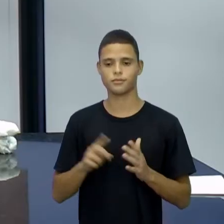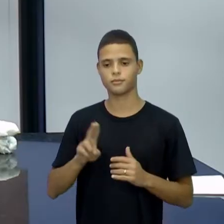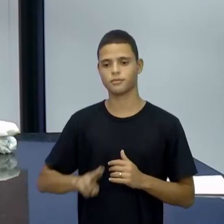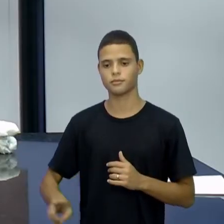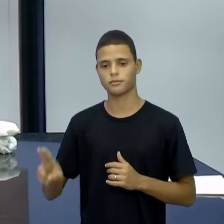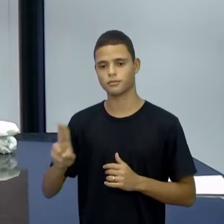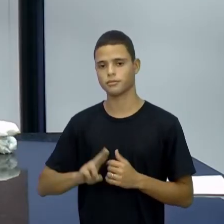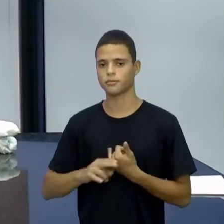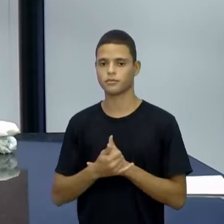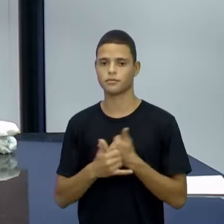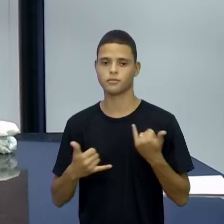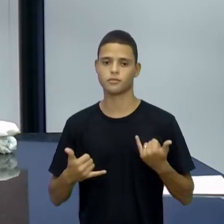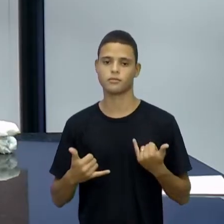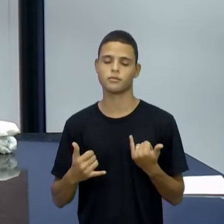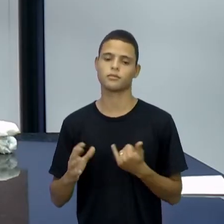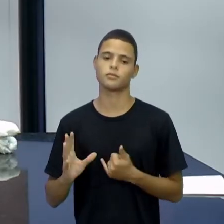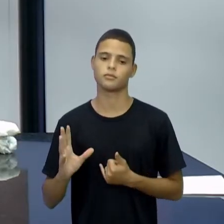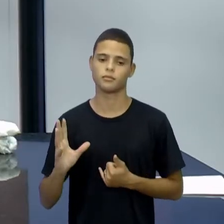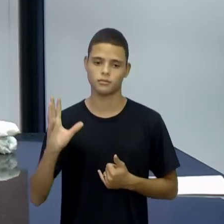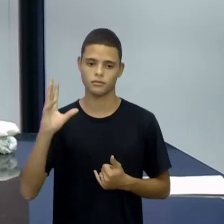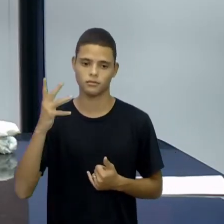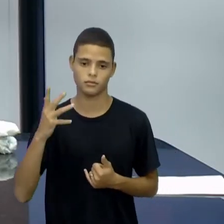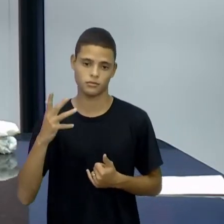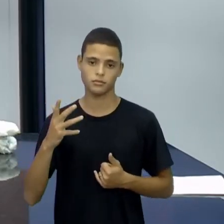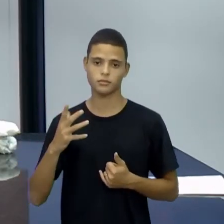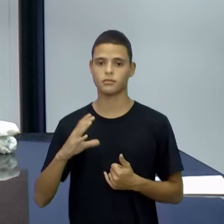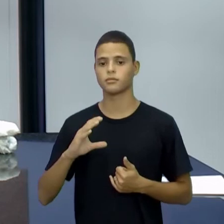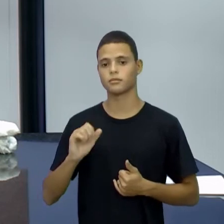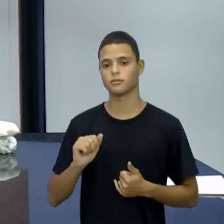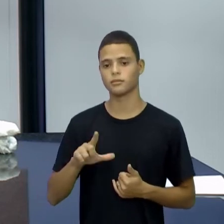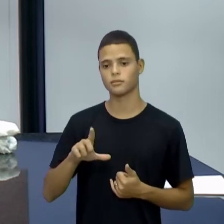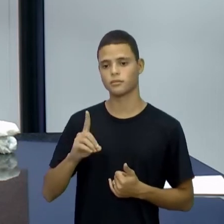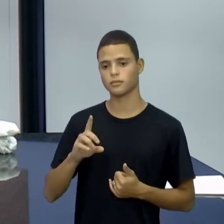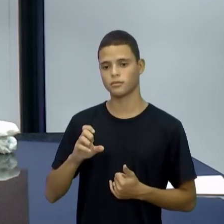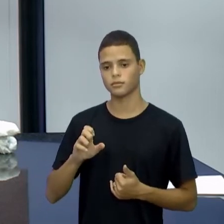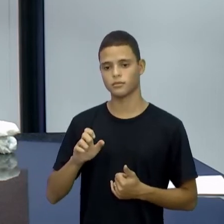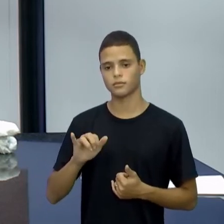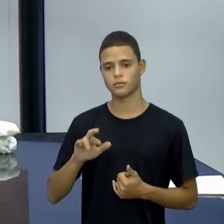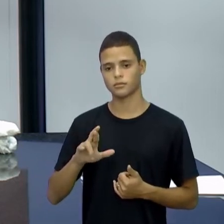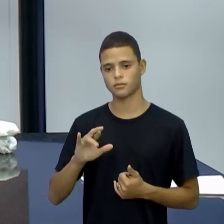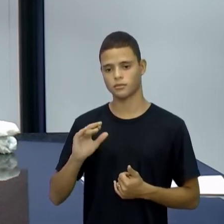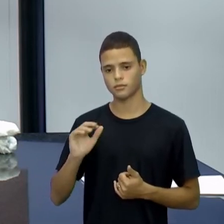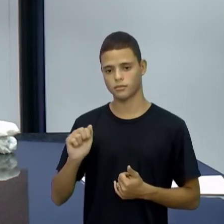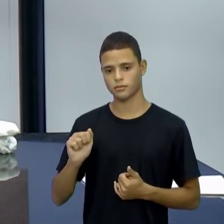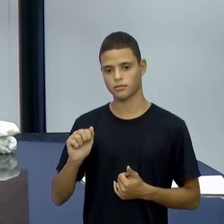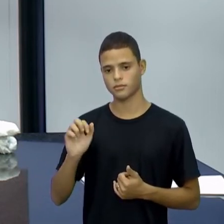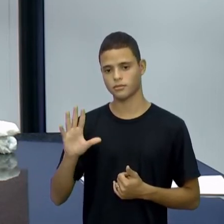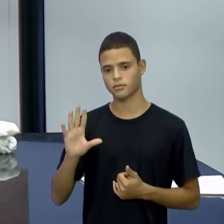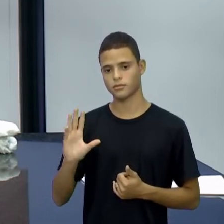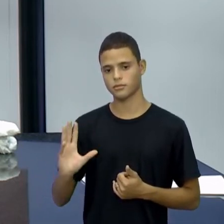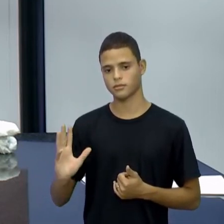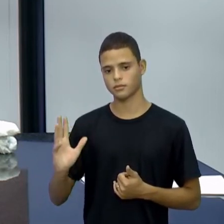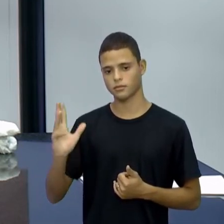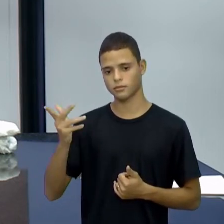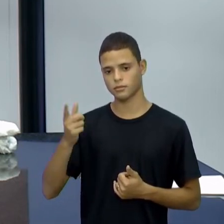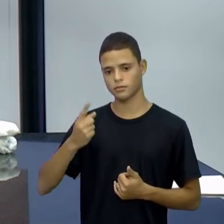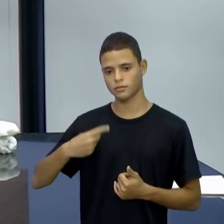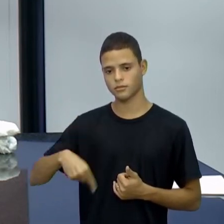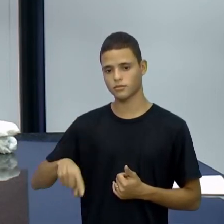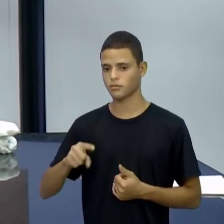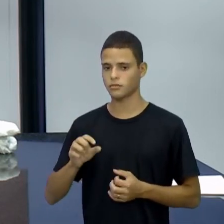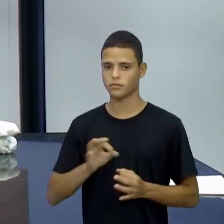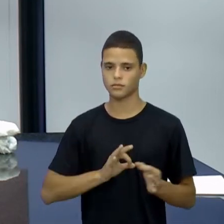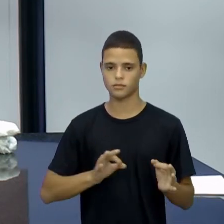É assim que acontece. Então, isso aqui é uma caldeira, né? Mas é isso que acontece aí quando a gente faz